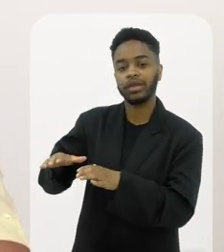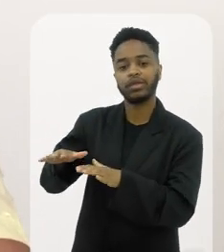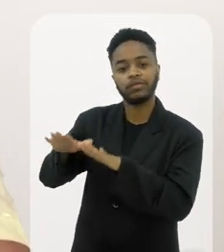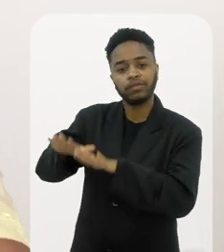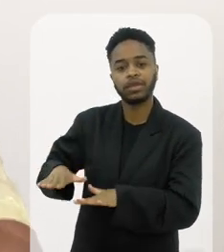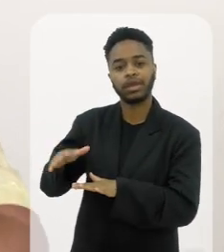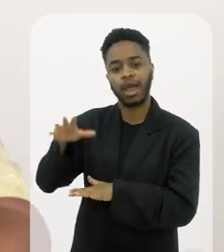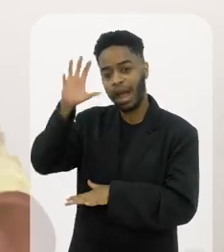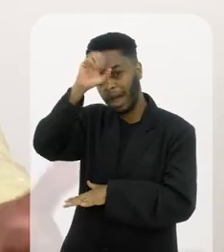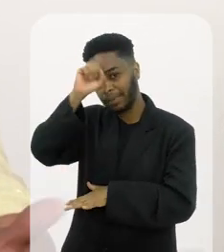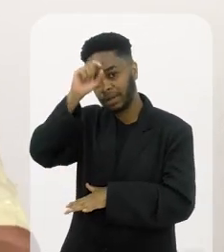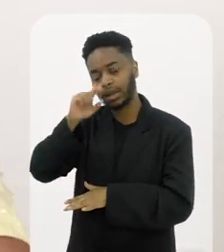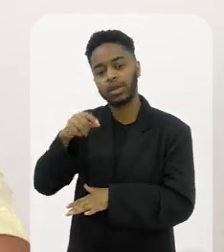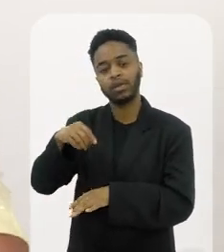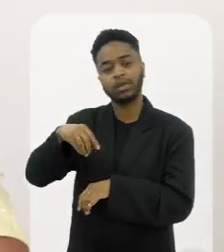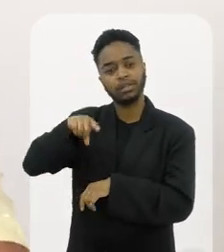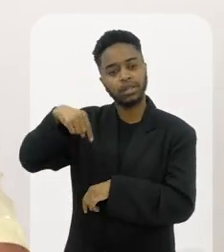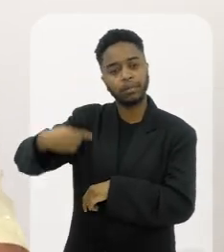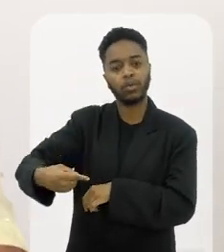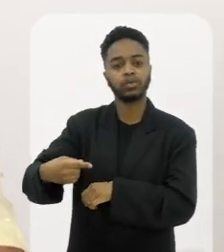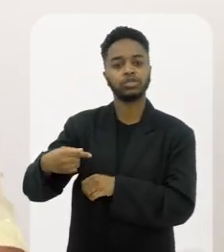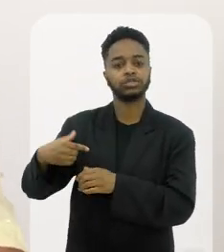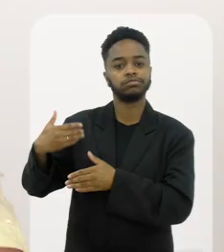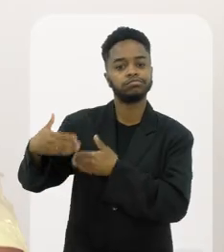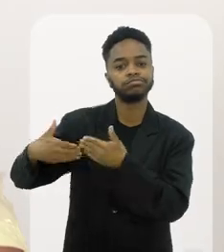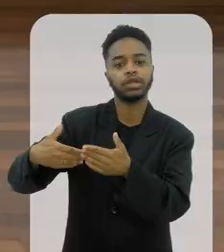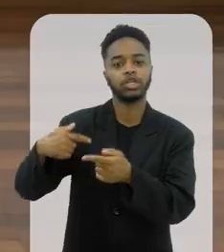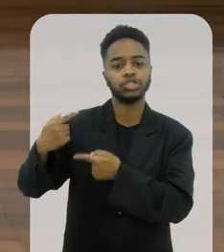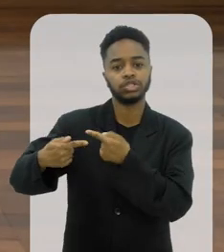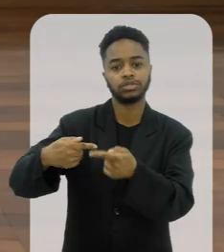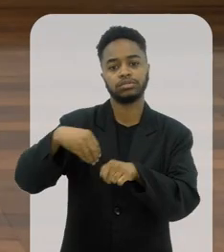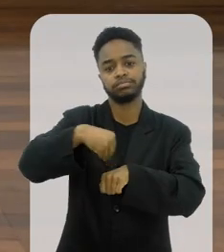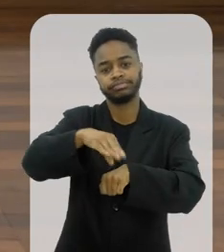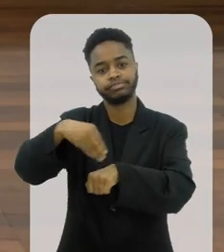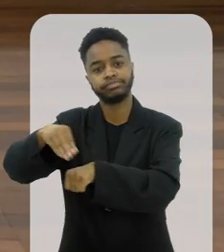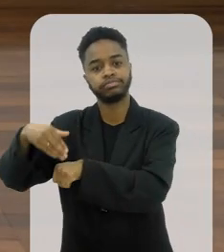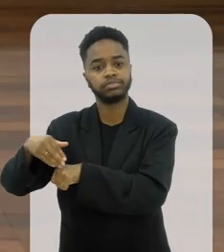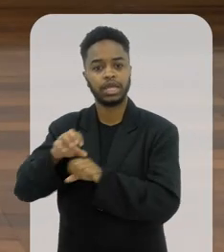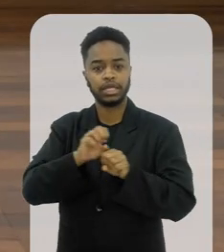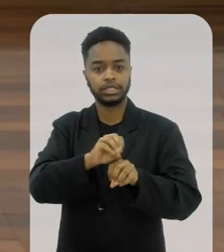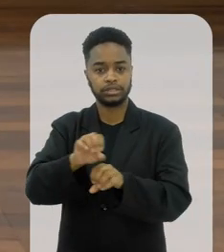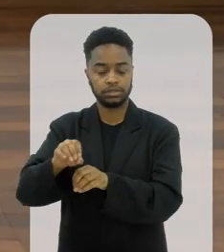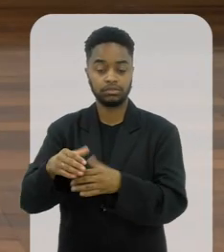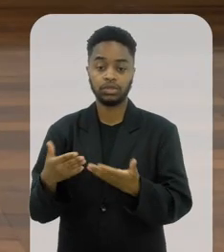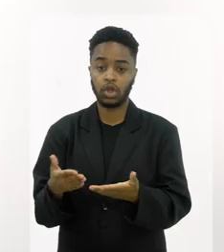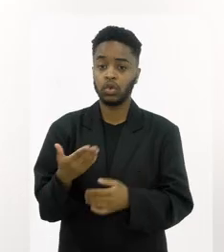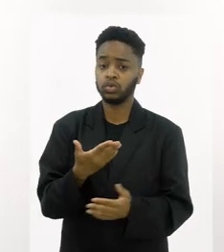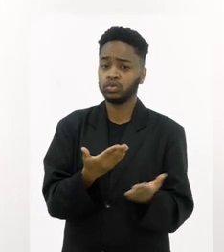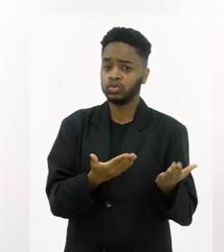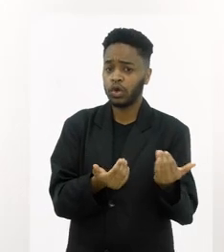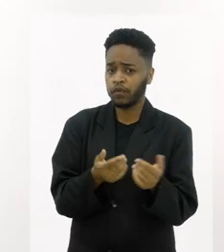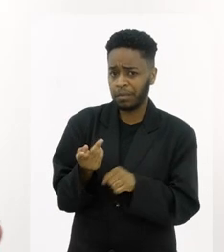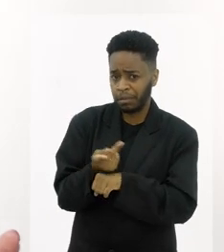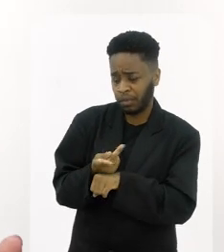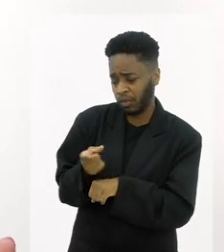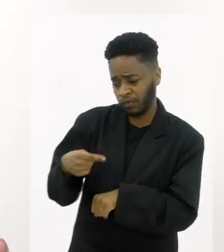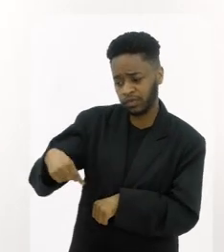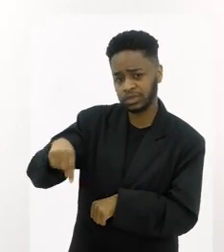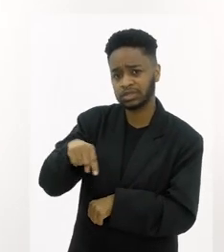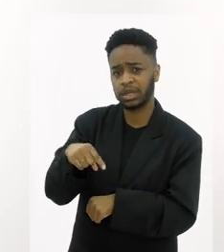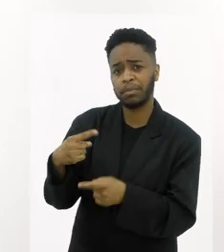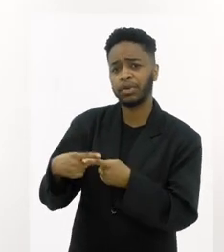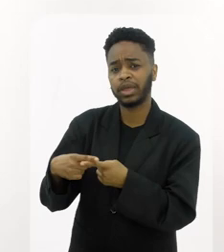uma família com esses valores espirituais. Esses jovens procuram o templo, procuram